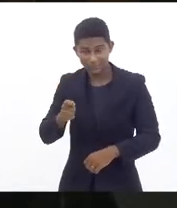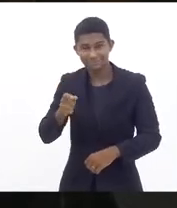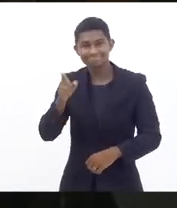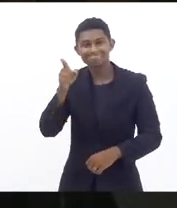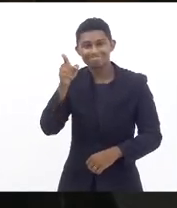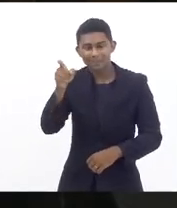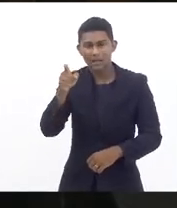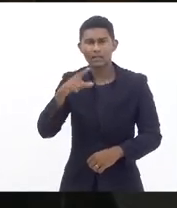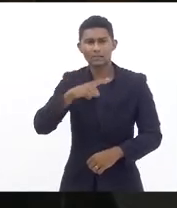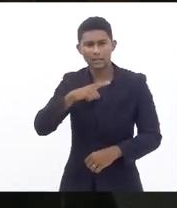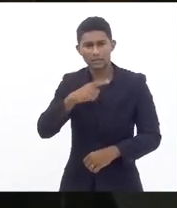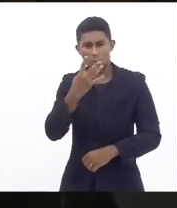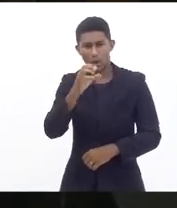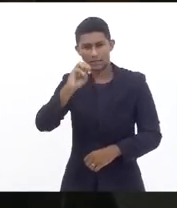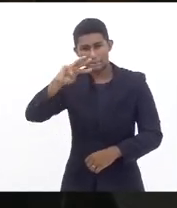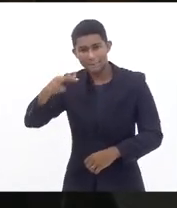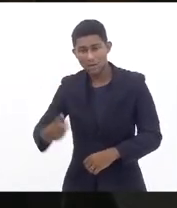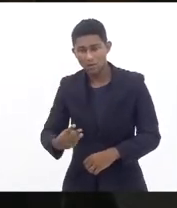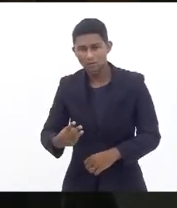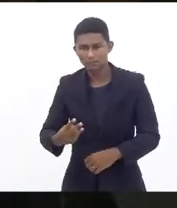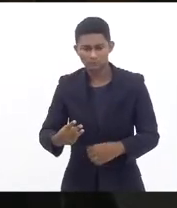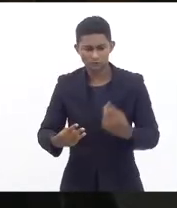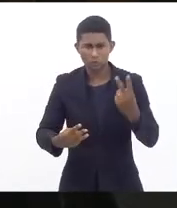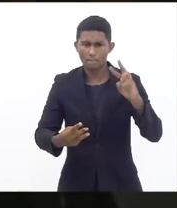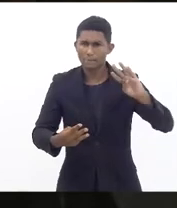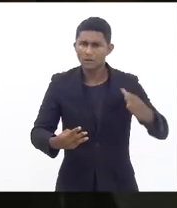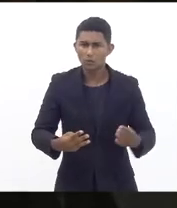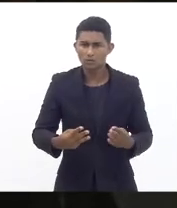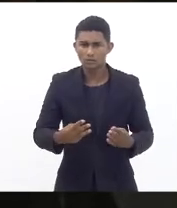é 5%.